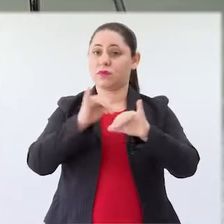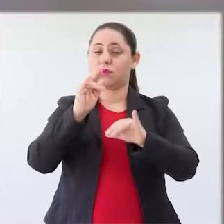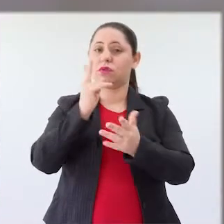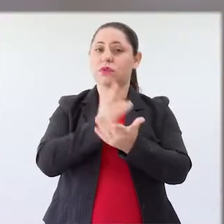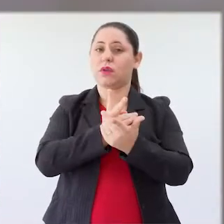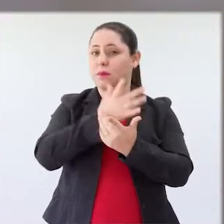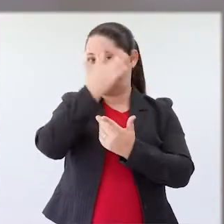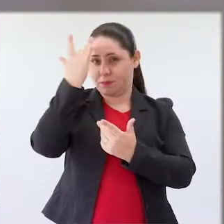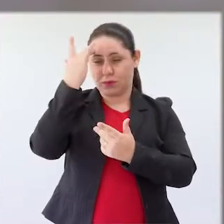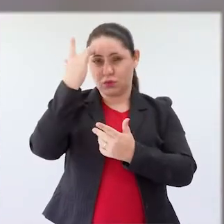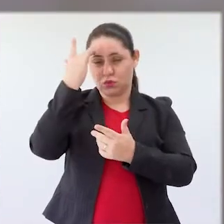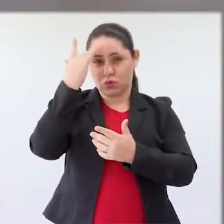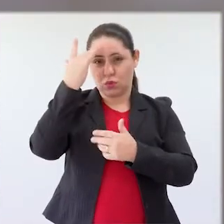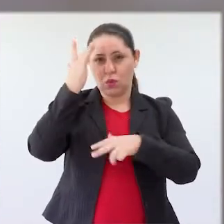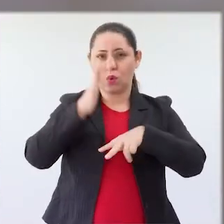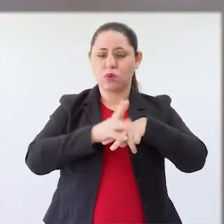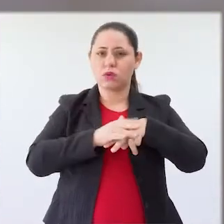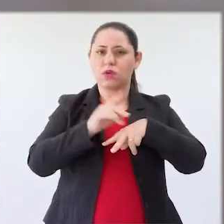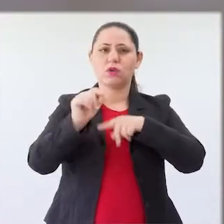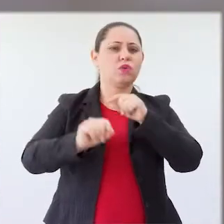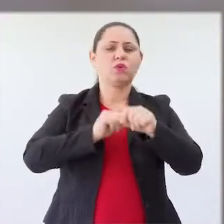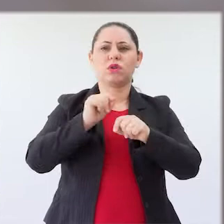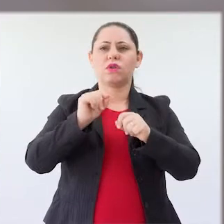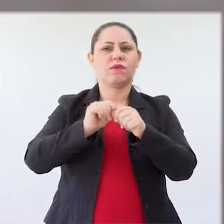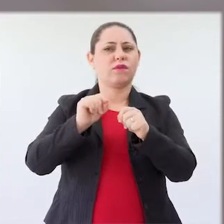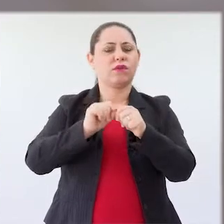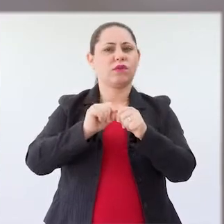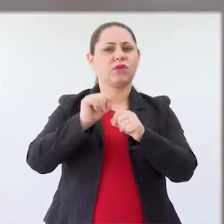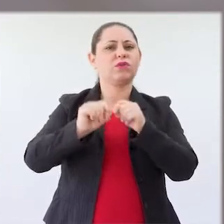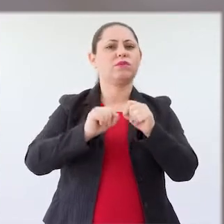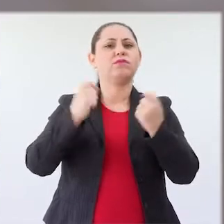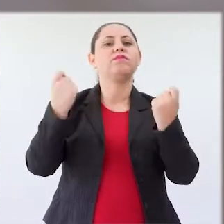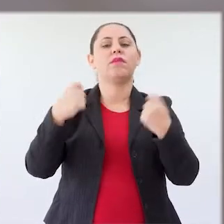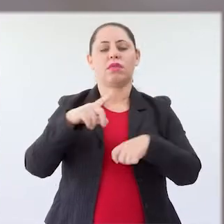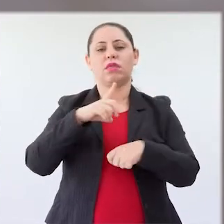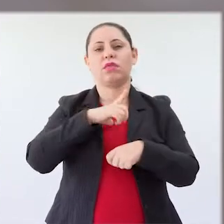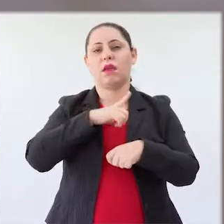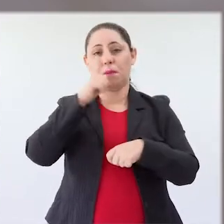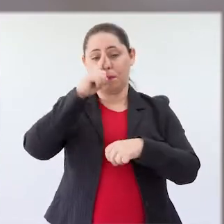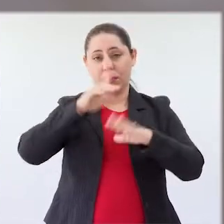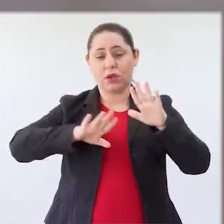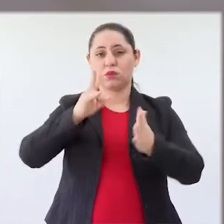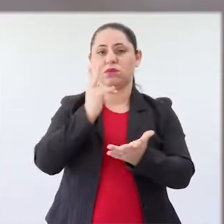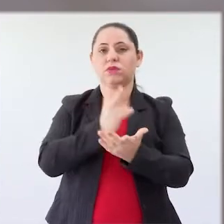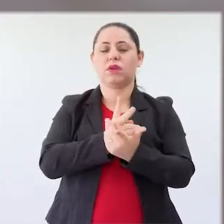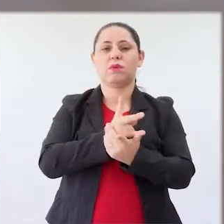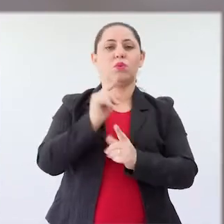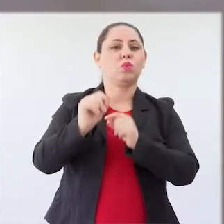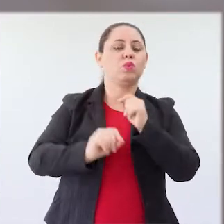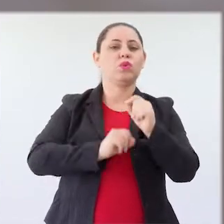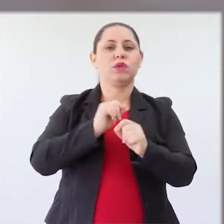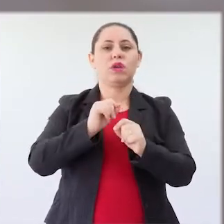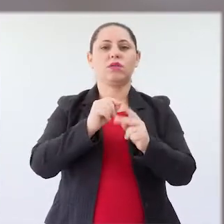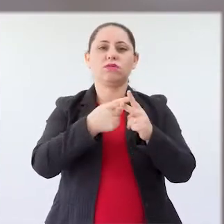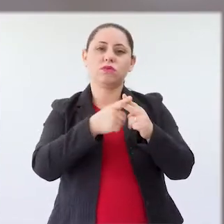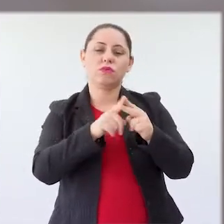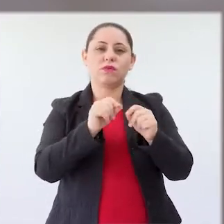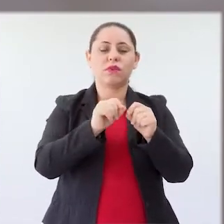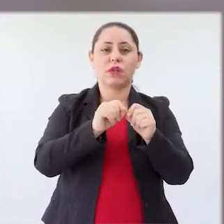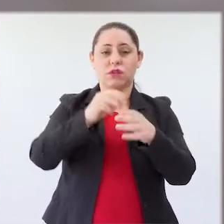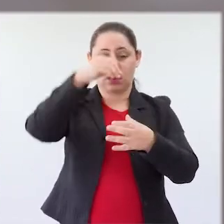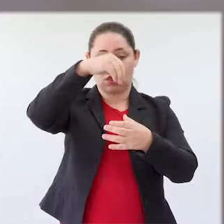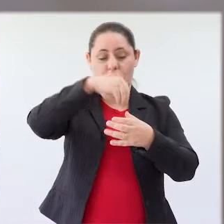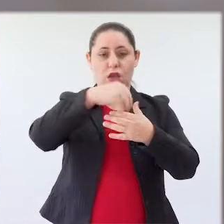que só não tem risco quem não faz, né? Então, desde os procedimentos que eu realizo lá no meu